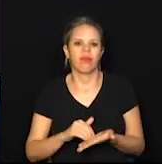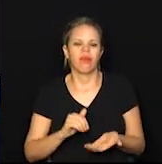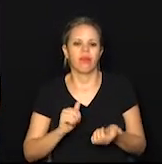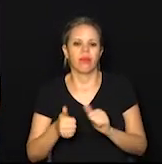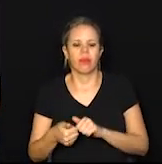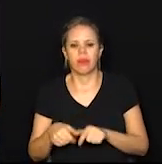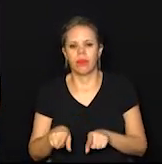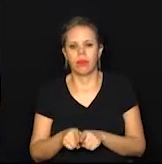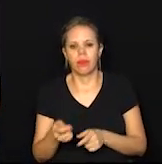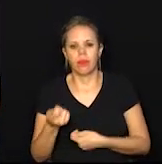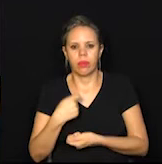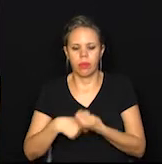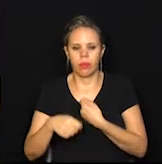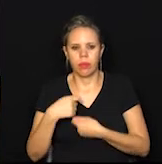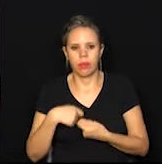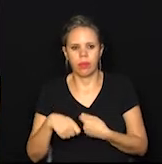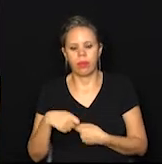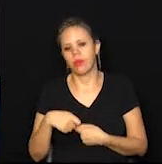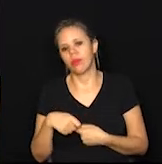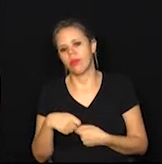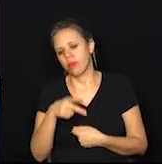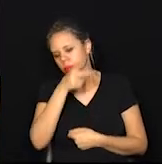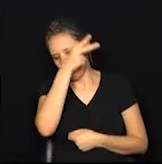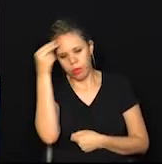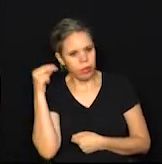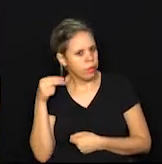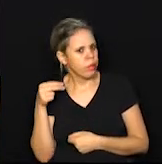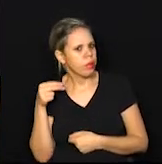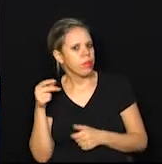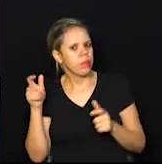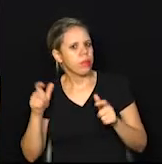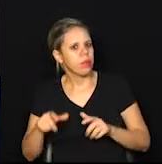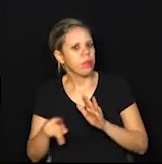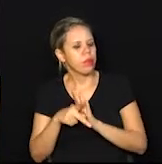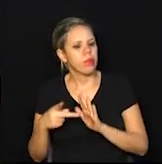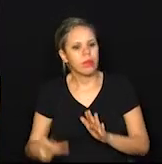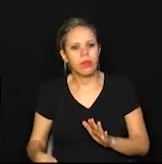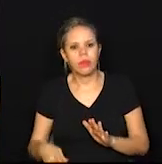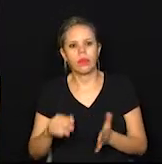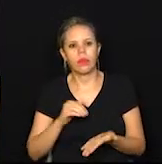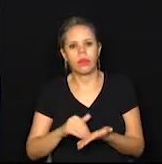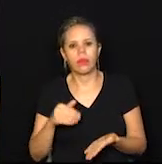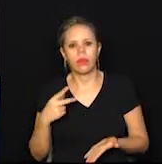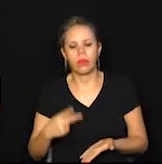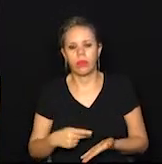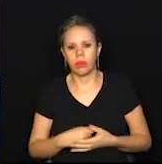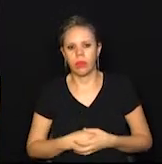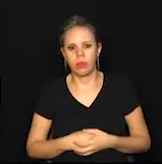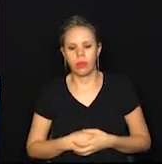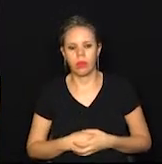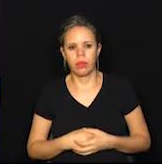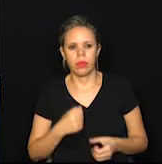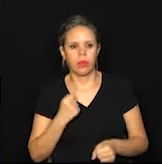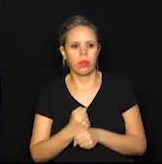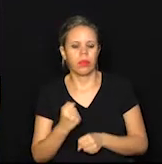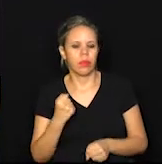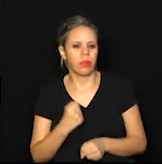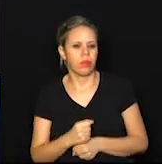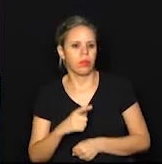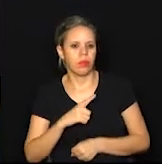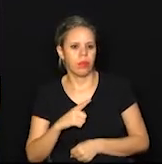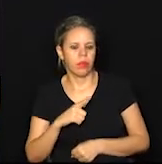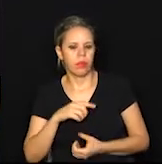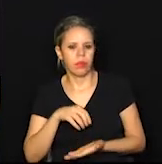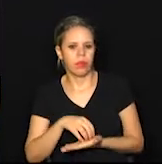ela é administrada pelo serviço por ser um espaço daquela secretaria. Obras previstas, temos o Centro